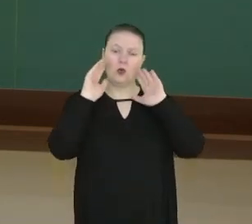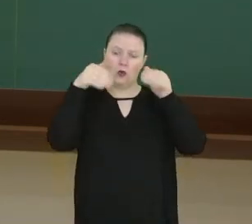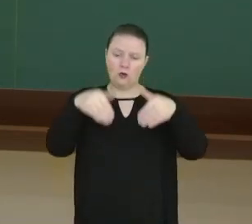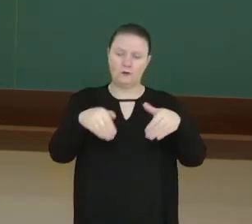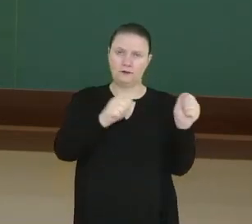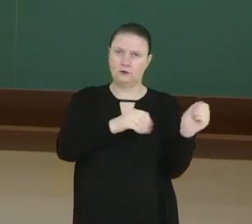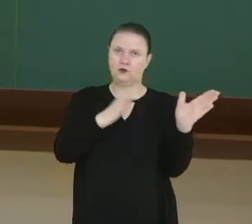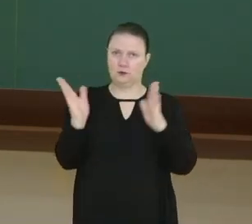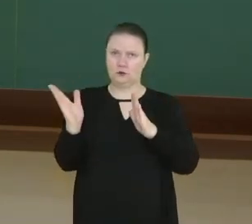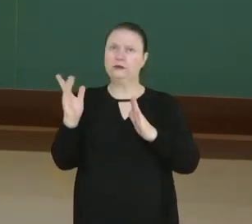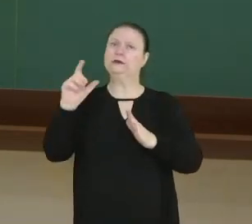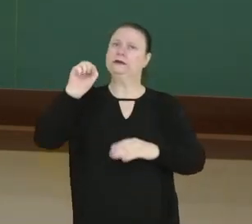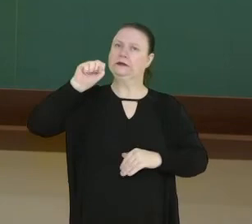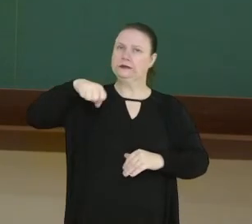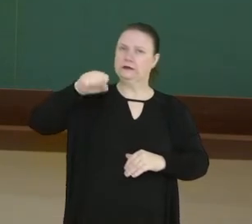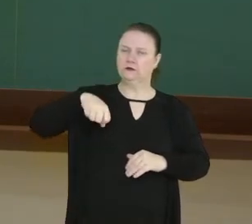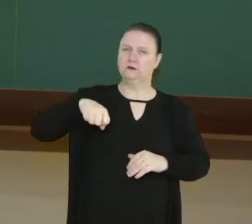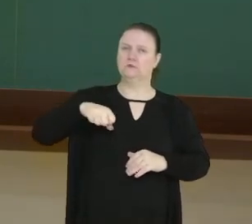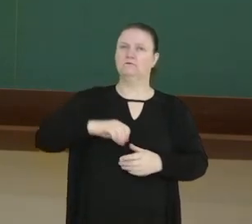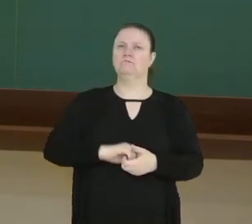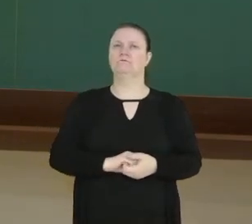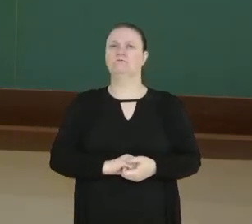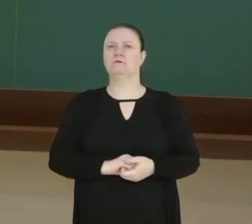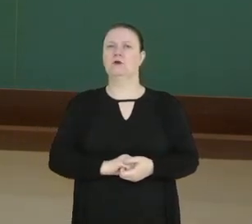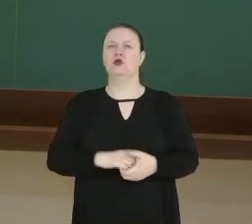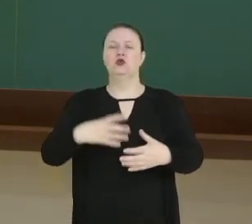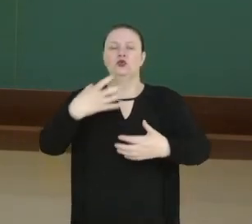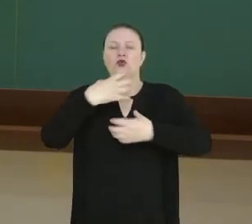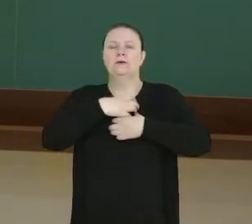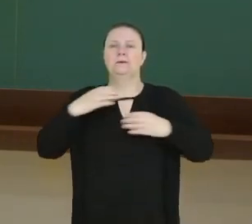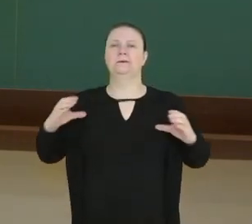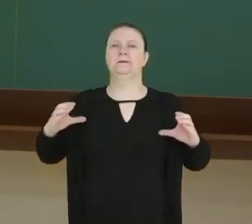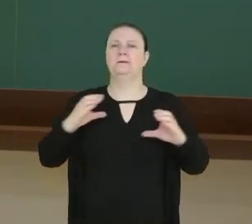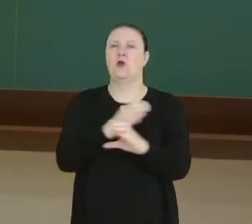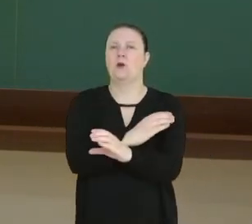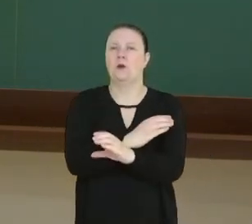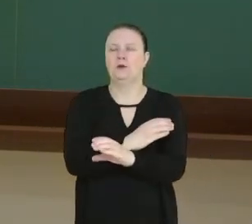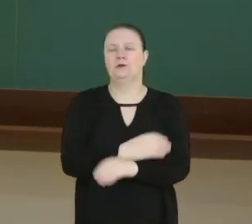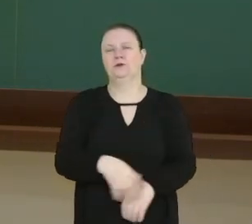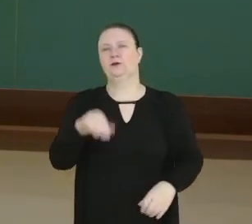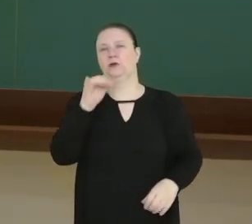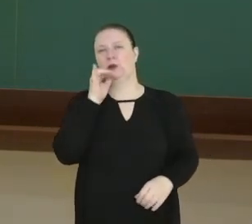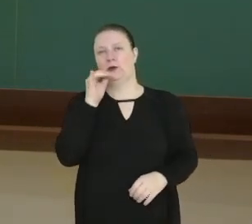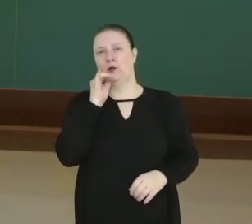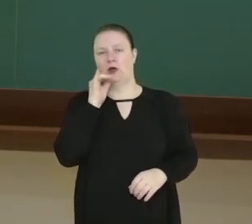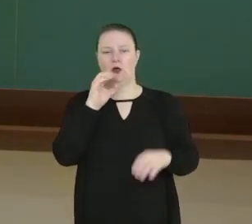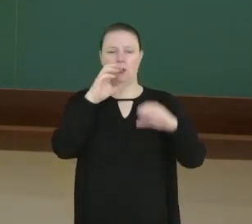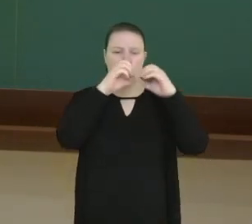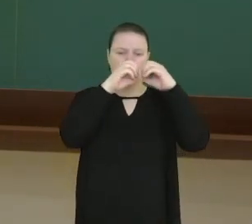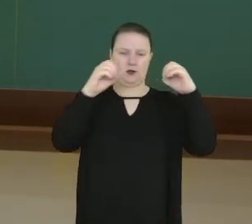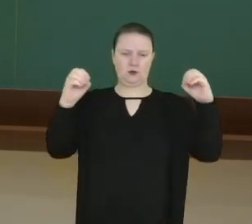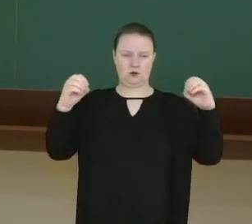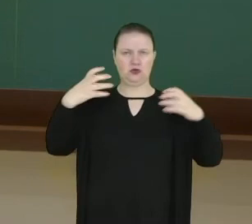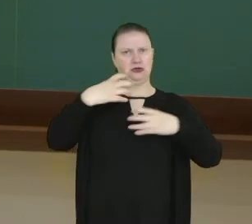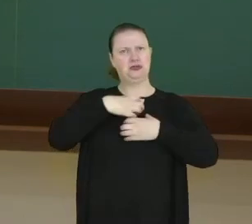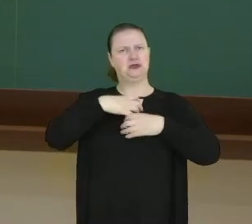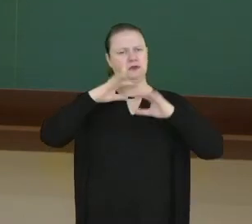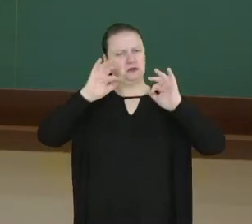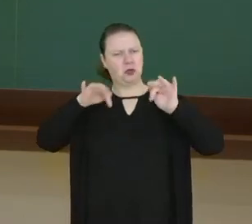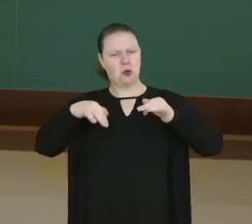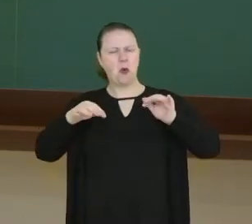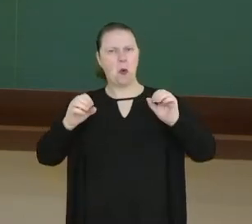E tudo isso vai garantir o sentido completo. Então, se uma oração tem sentido completo, então eu tenho ali um